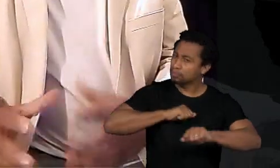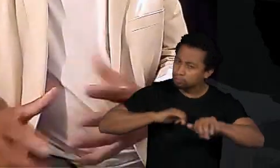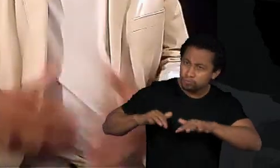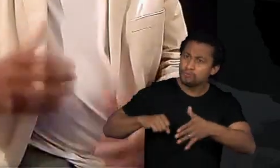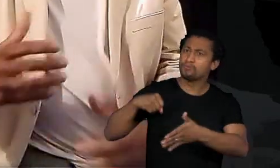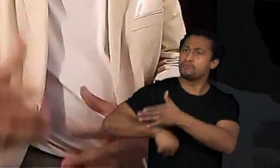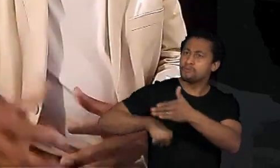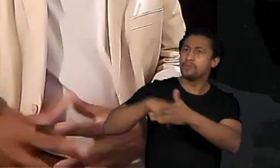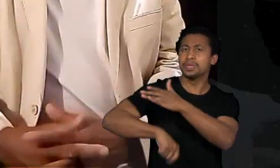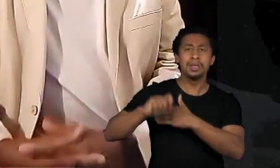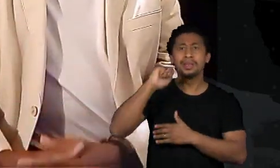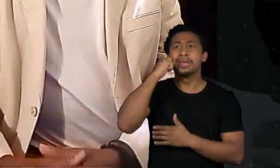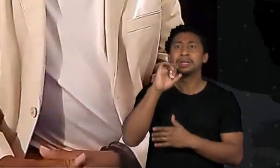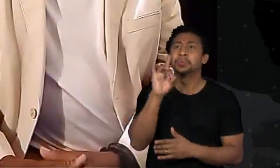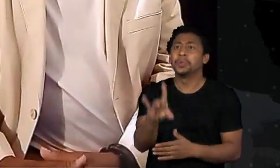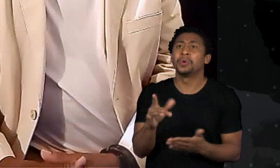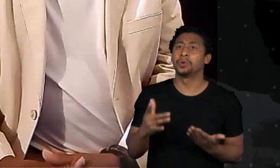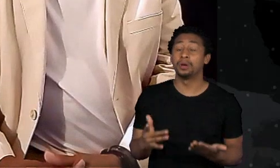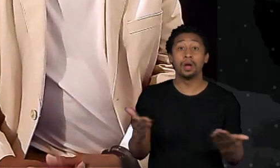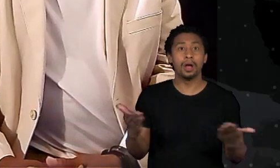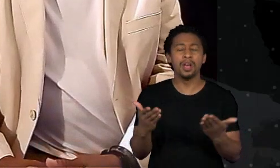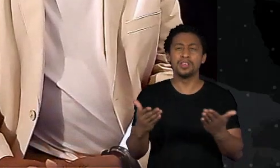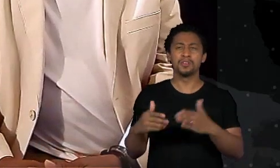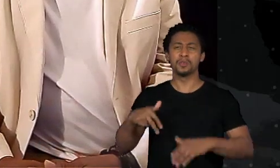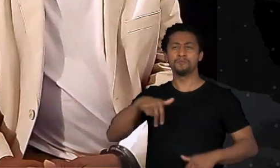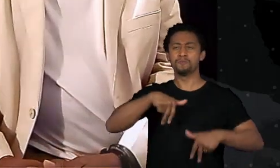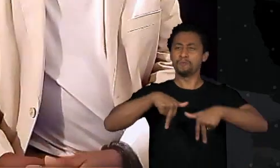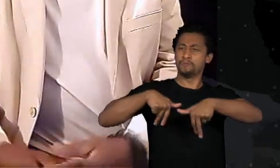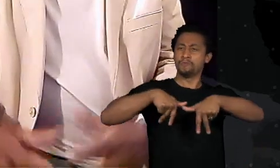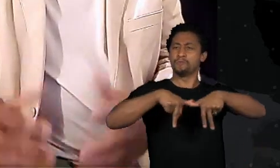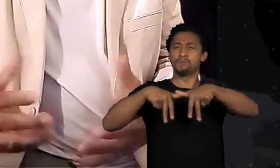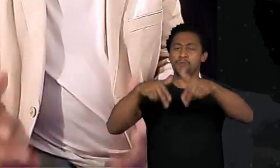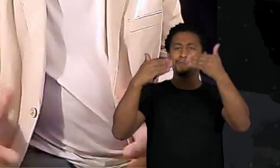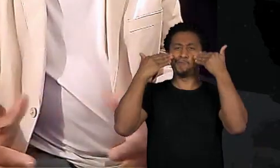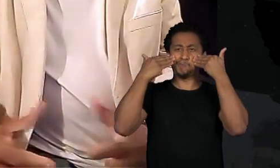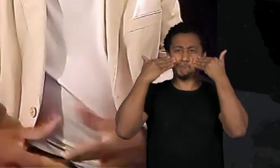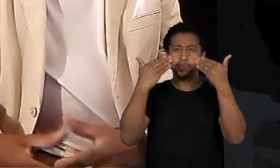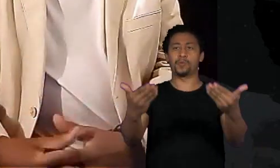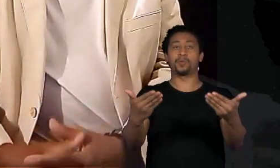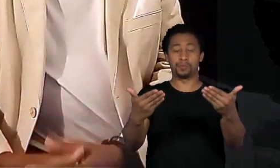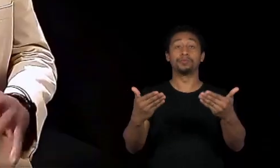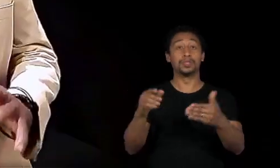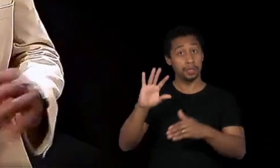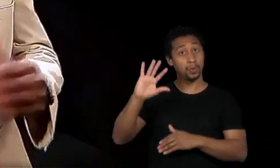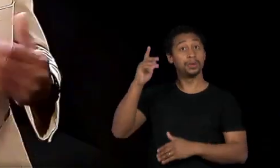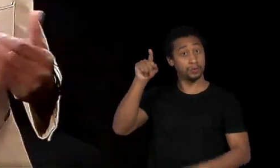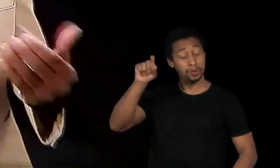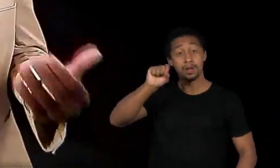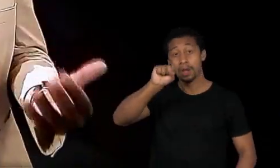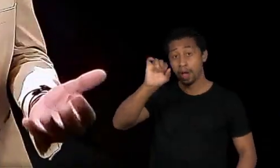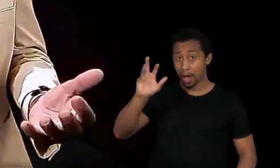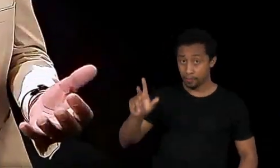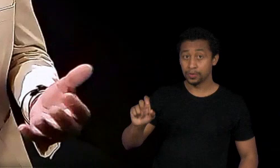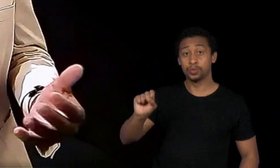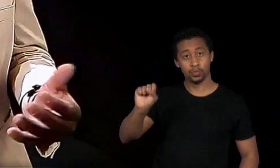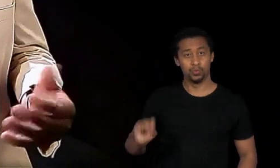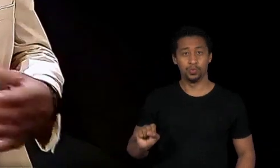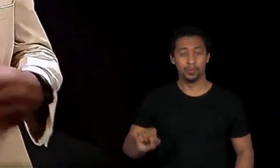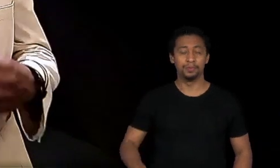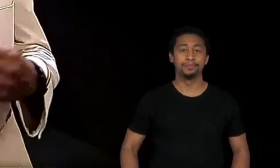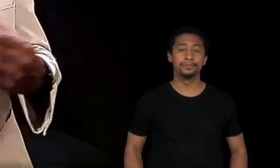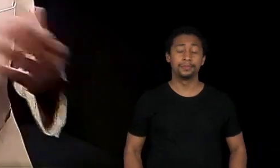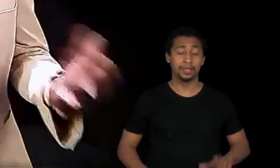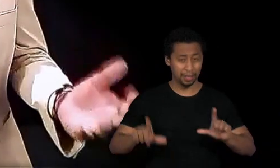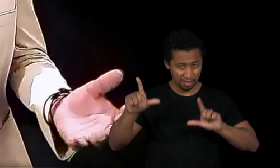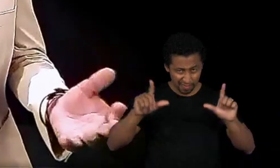Na luta contra o apartheid na África do Sul. E a grande mídia não